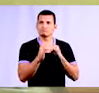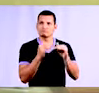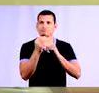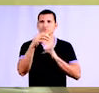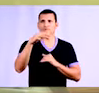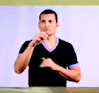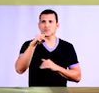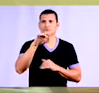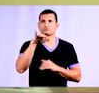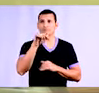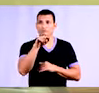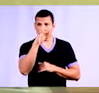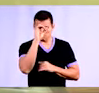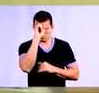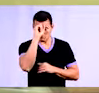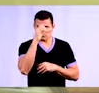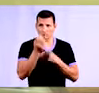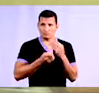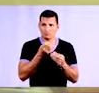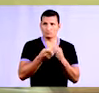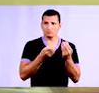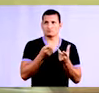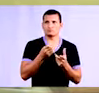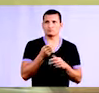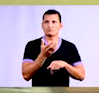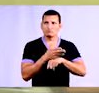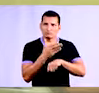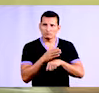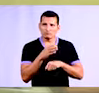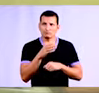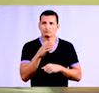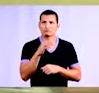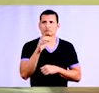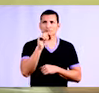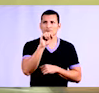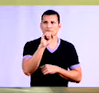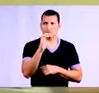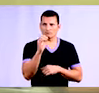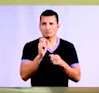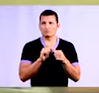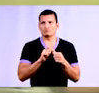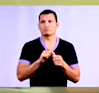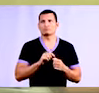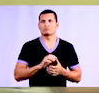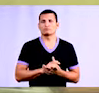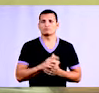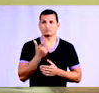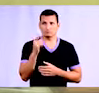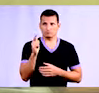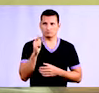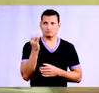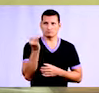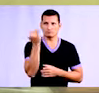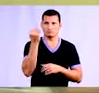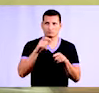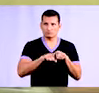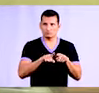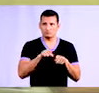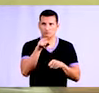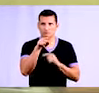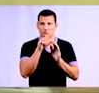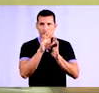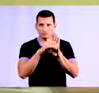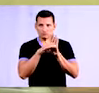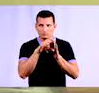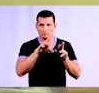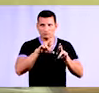aprender como é realmente uma tarefa árdua para o sistema operacional fazer isso, tá certo? E outra coisa importante é que você vai ter o conceito dos tipos de